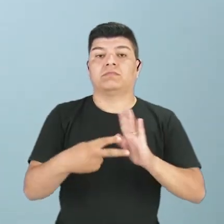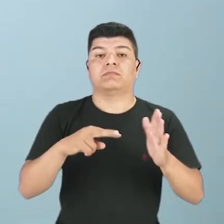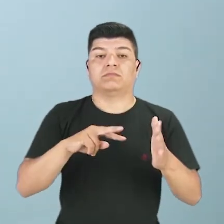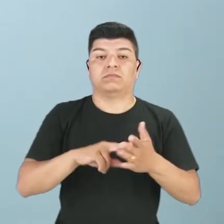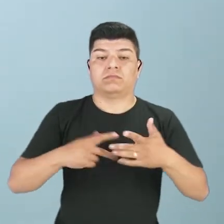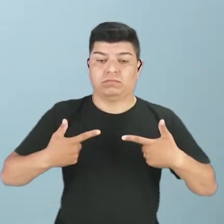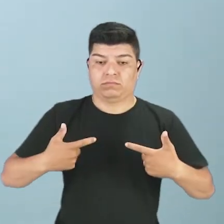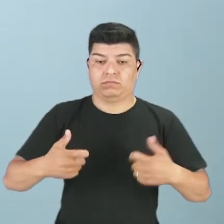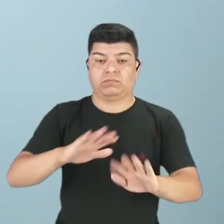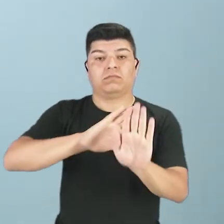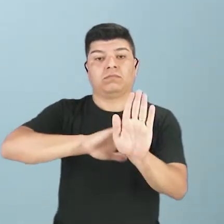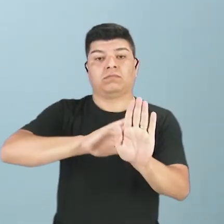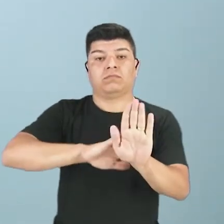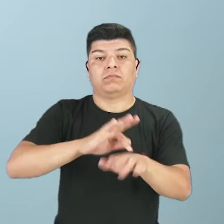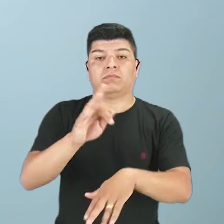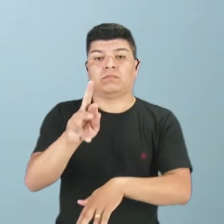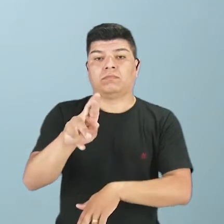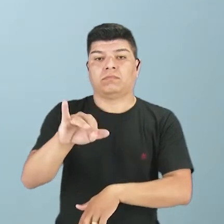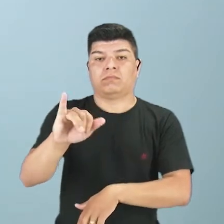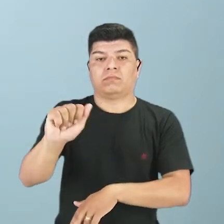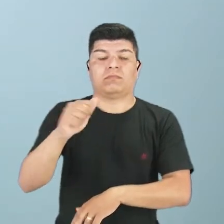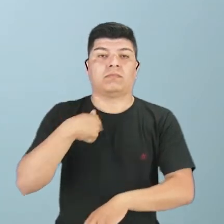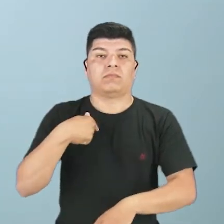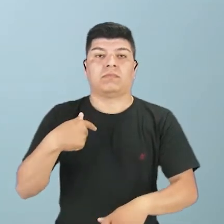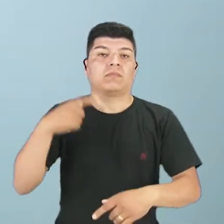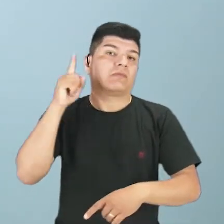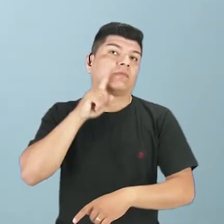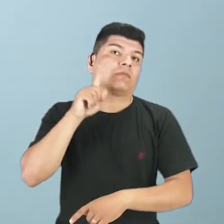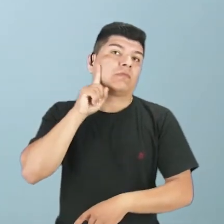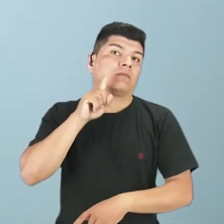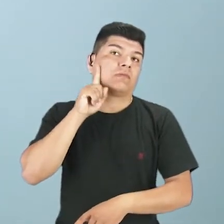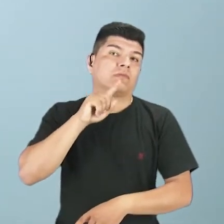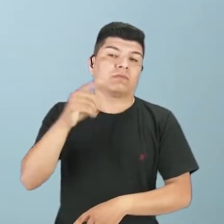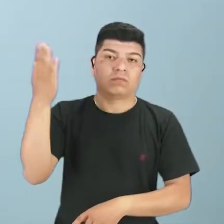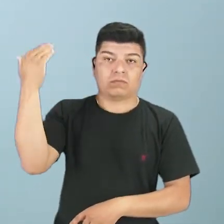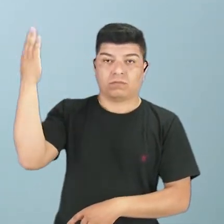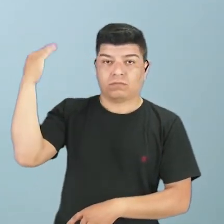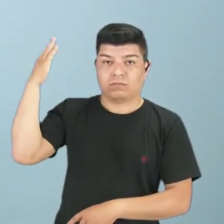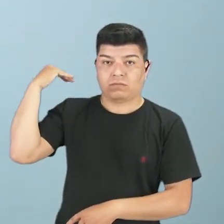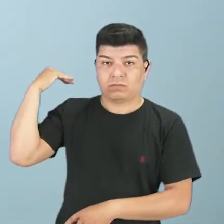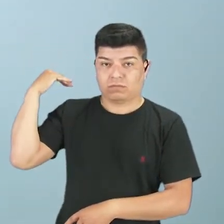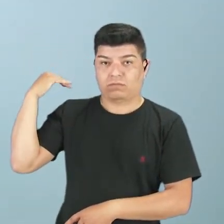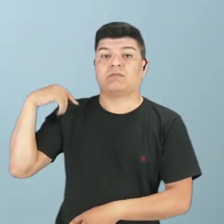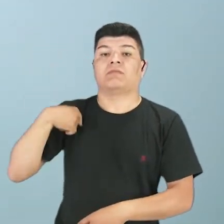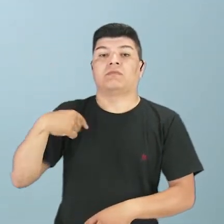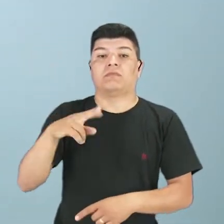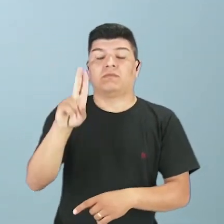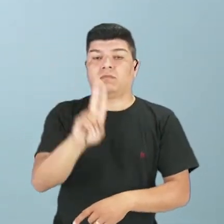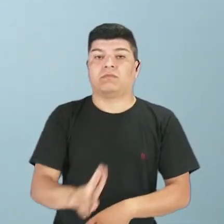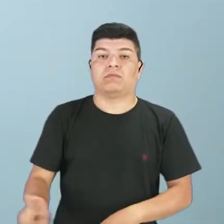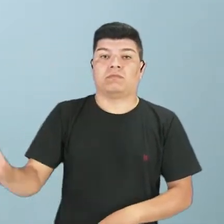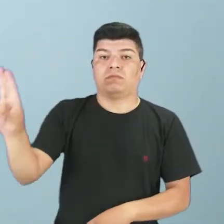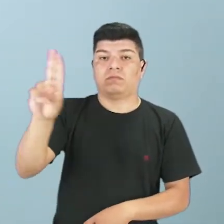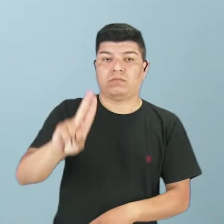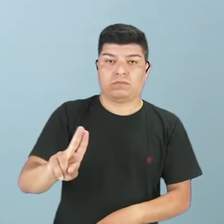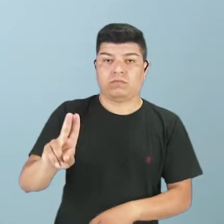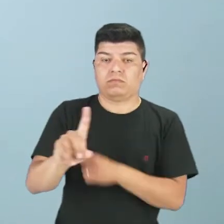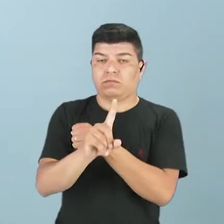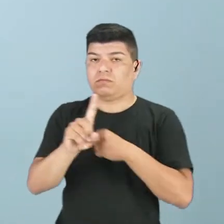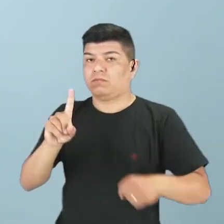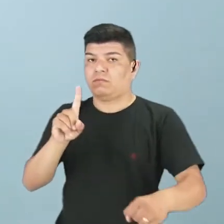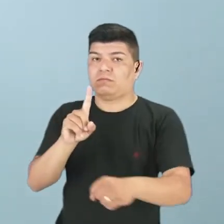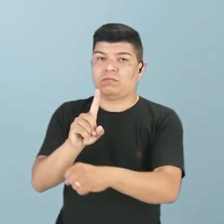essa dualidade entre Estados Unidos e a antiga União das Repúblicas Socialistas